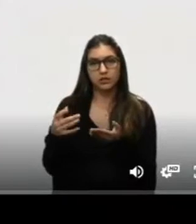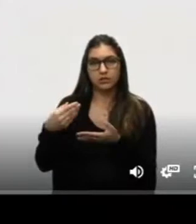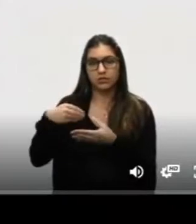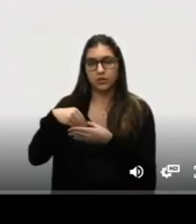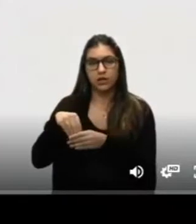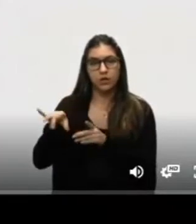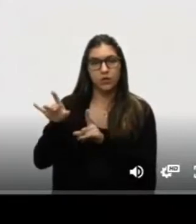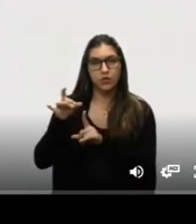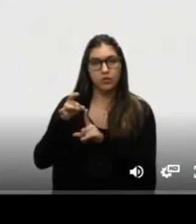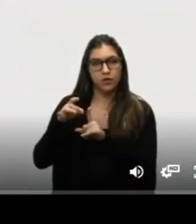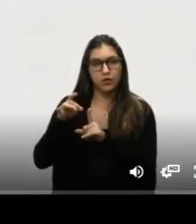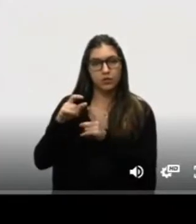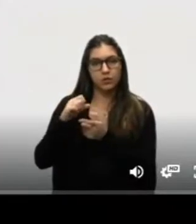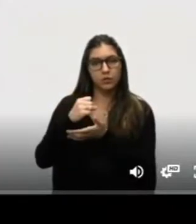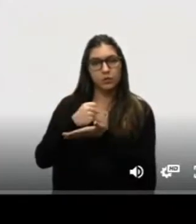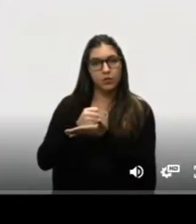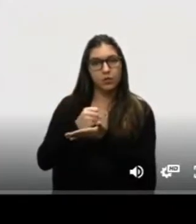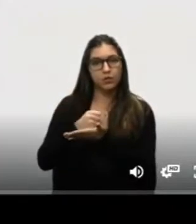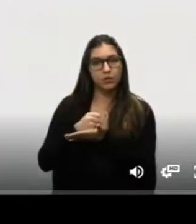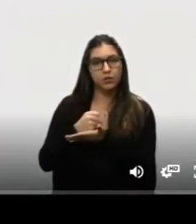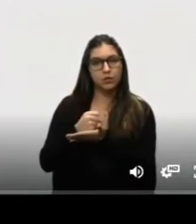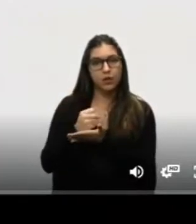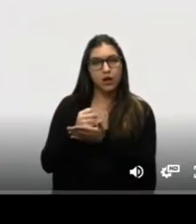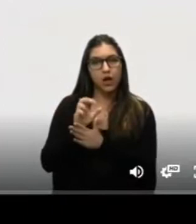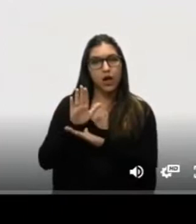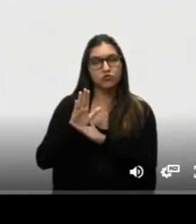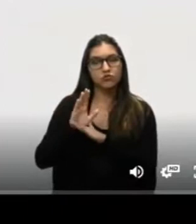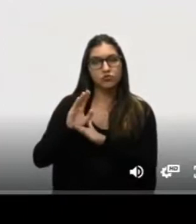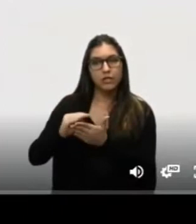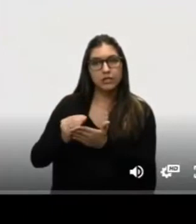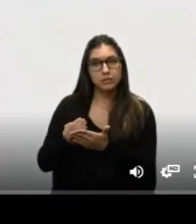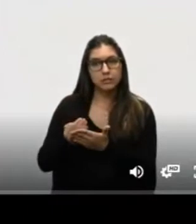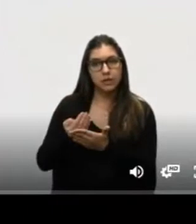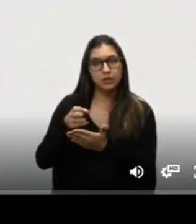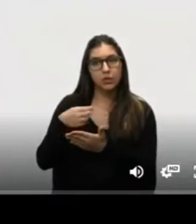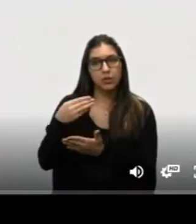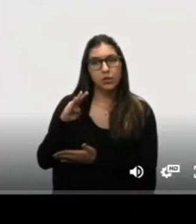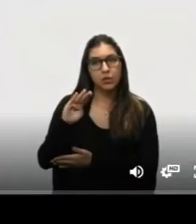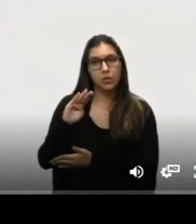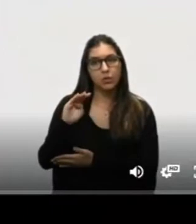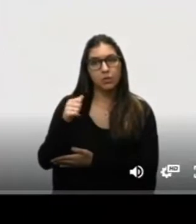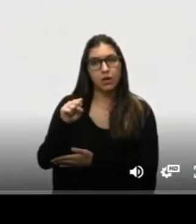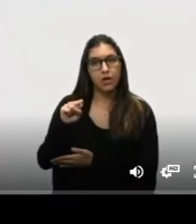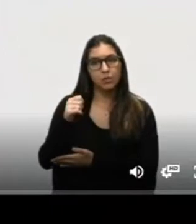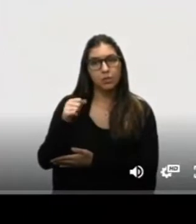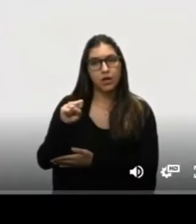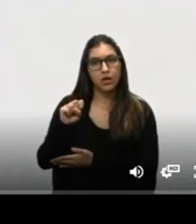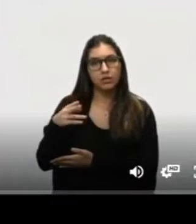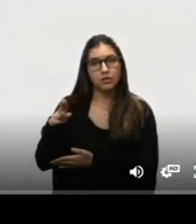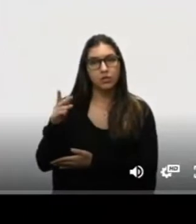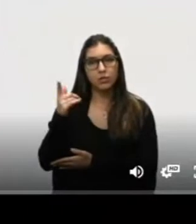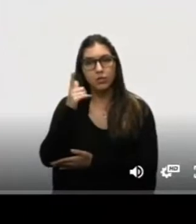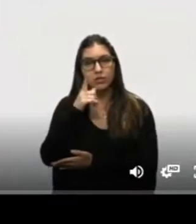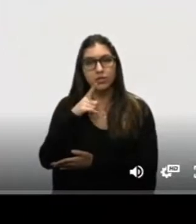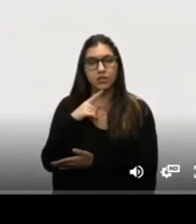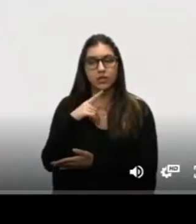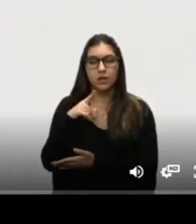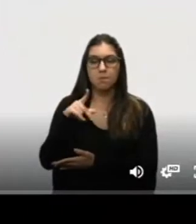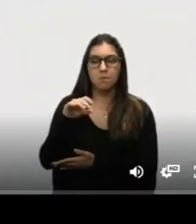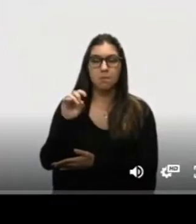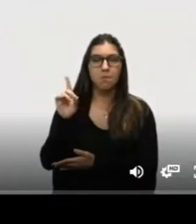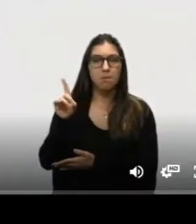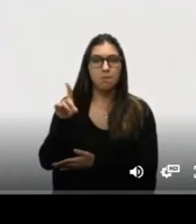vidro e vamos triturar os cristais com a ajuda de uma espátula ou bastão de vidro. Presta atenção, ó. Fino. Então, o